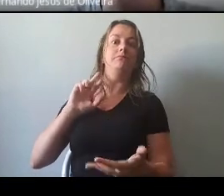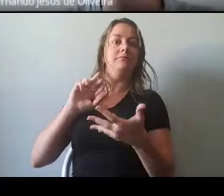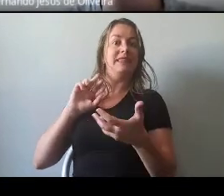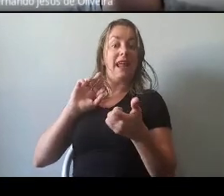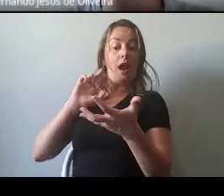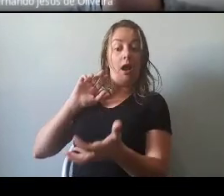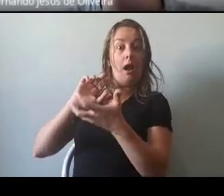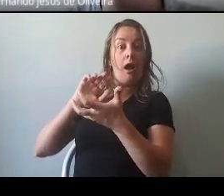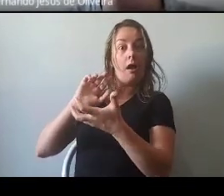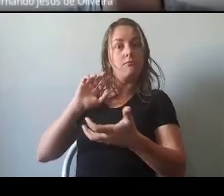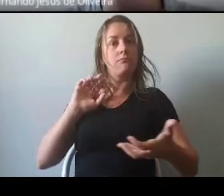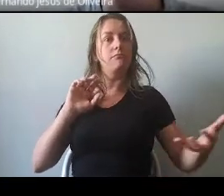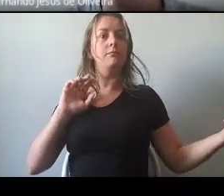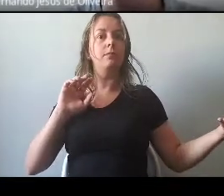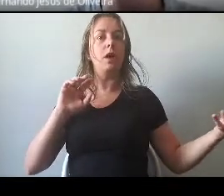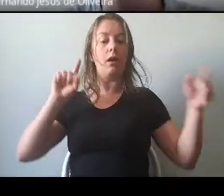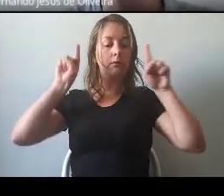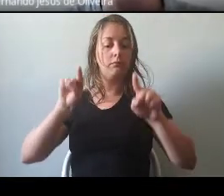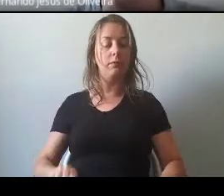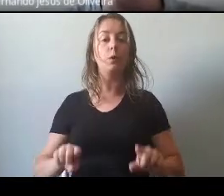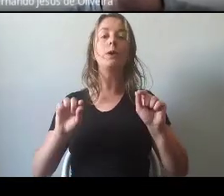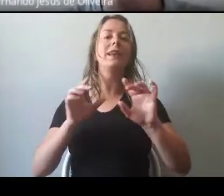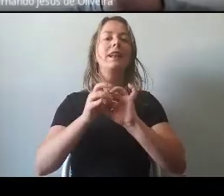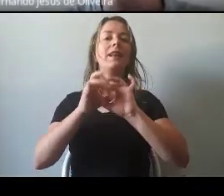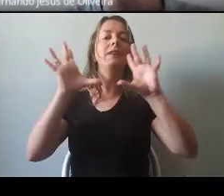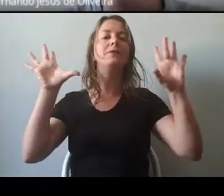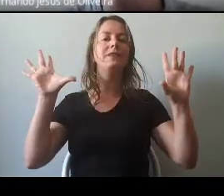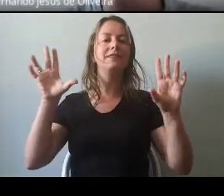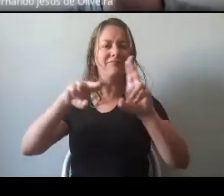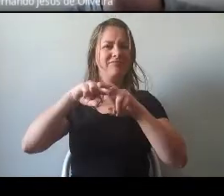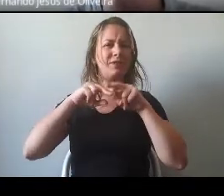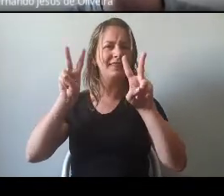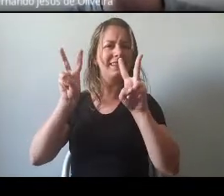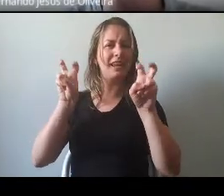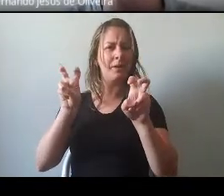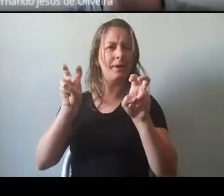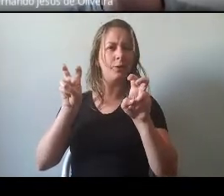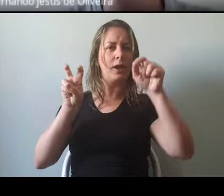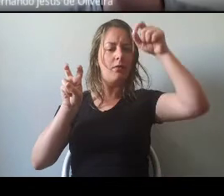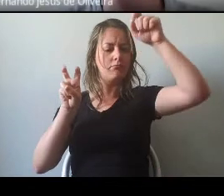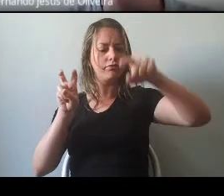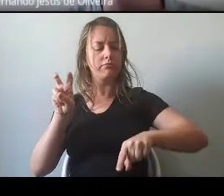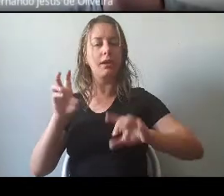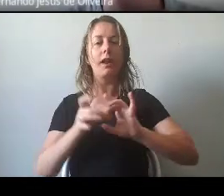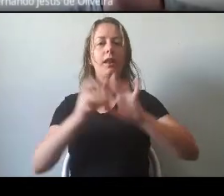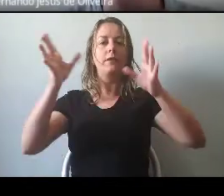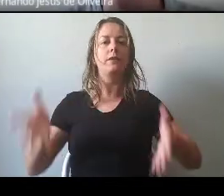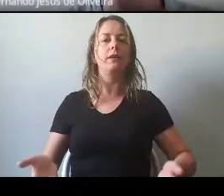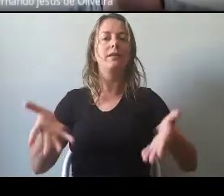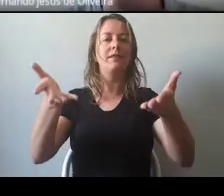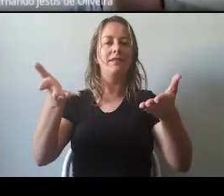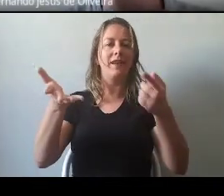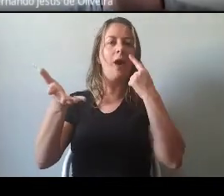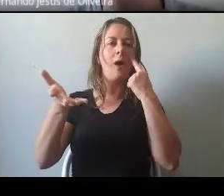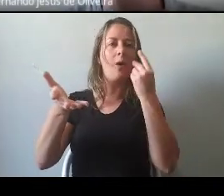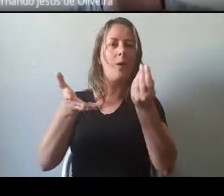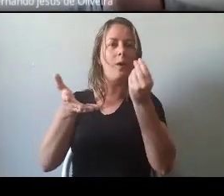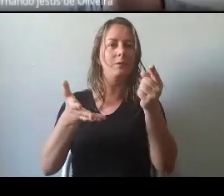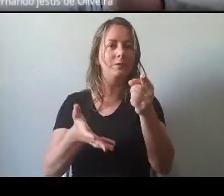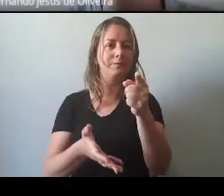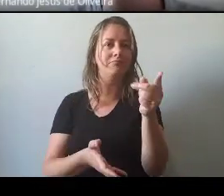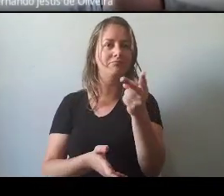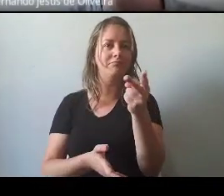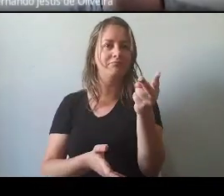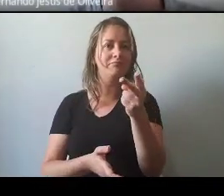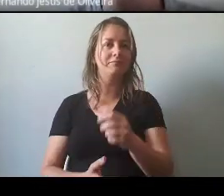eu tiro a resistência do ar, a queda é livre, por isso que a gente chama queda livre, as coisas acontecem ao mesmo tempo. Observe